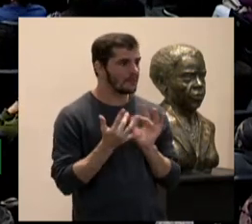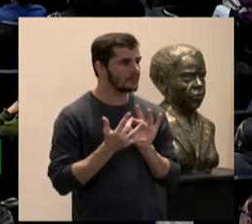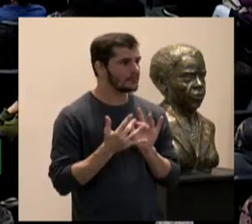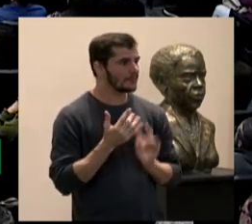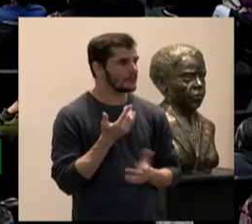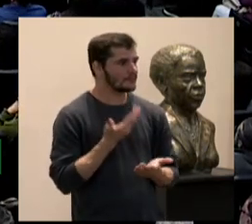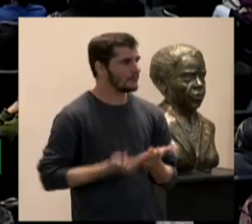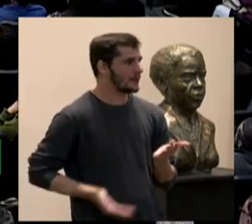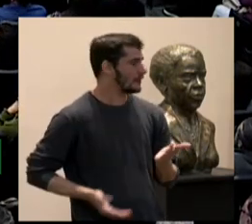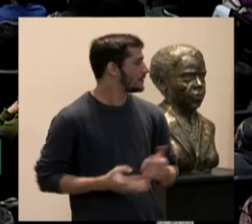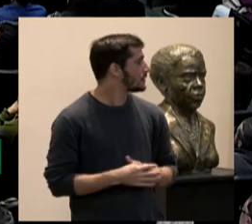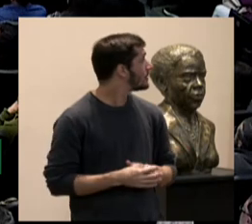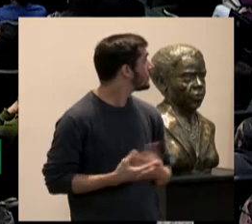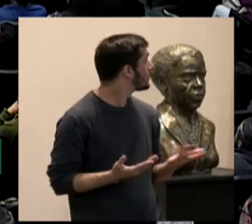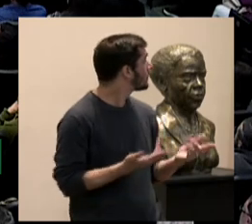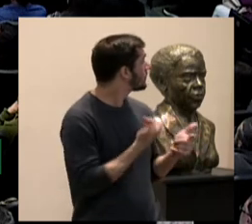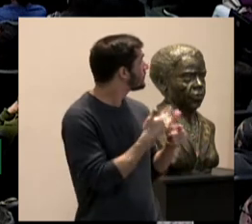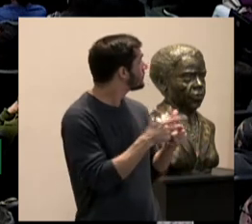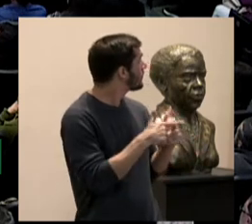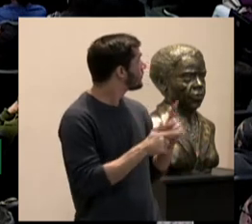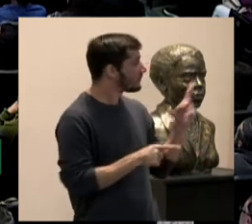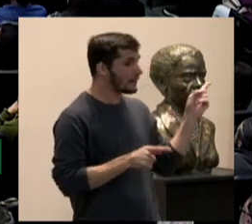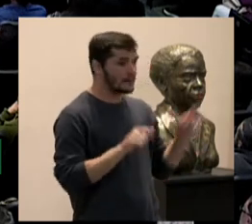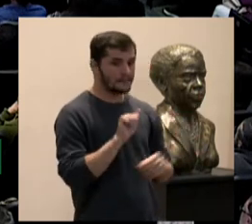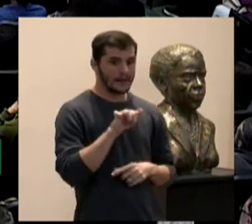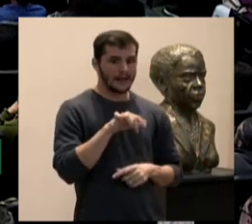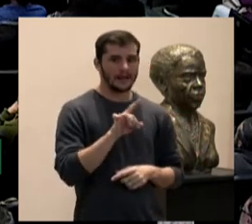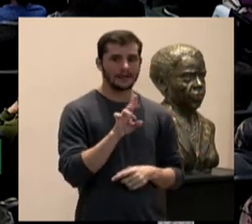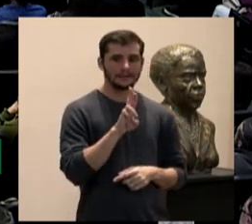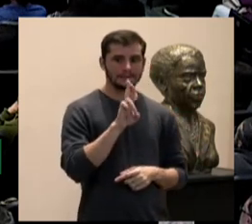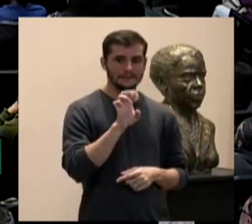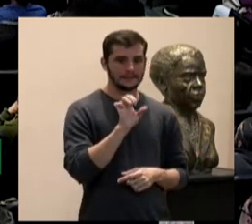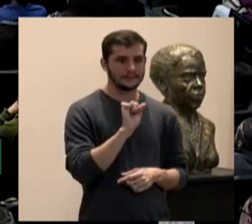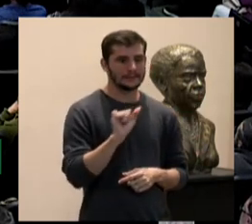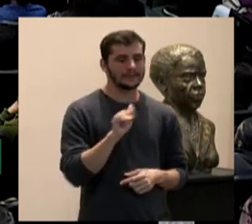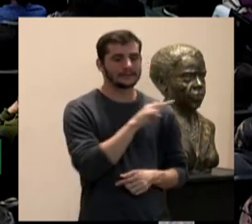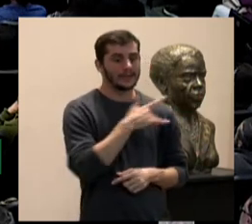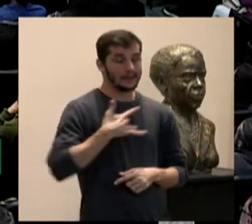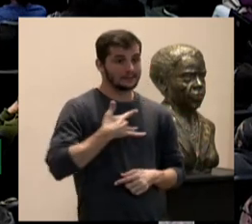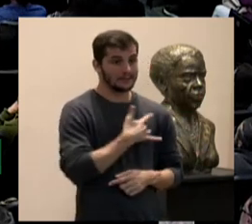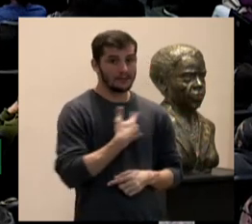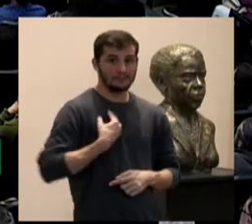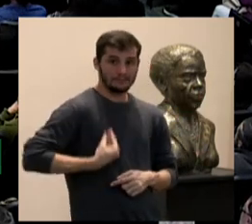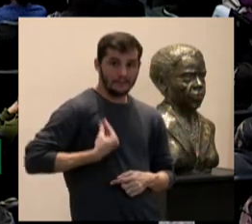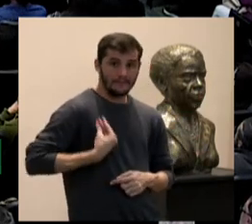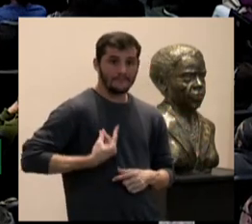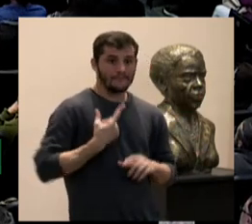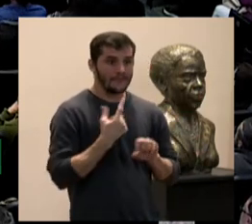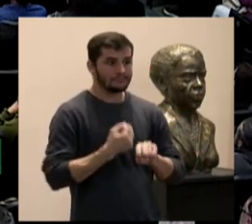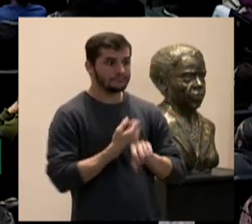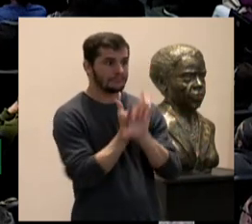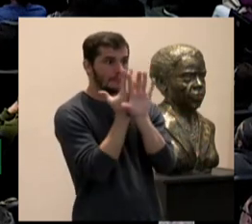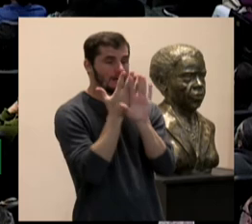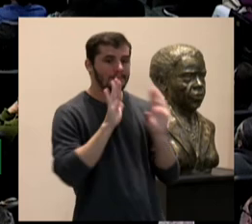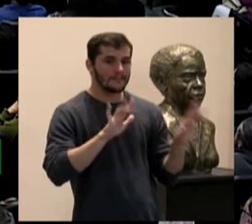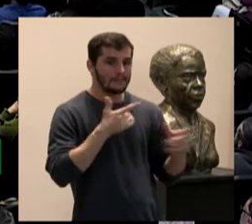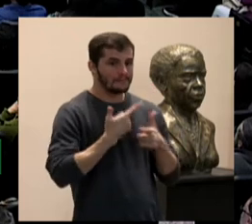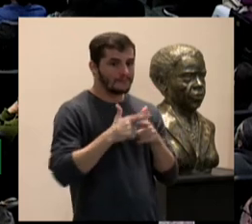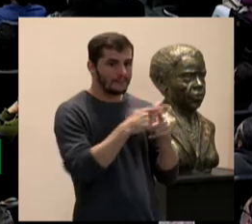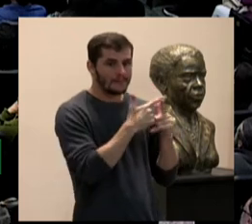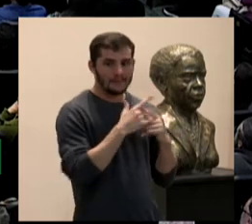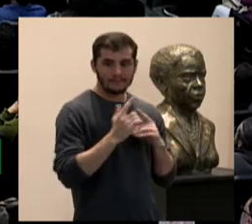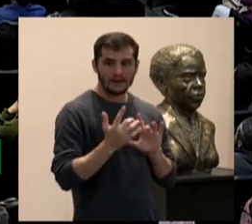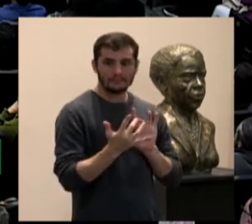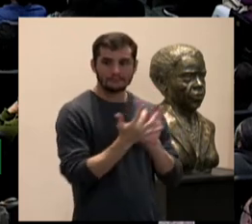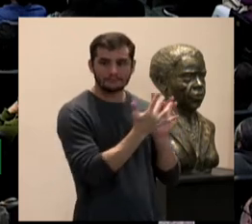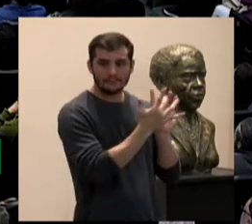A gente está com um probleminha com a professora Andresa, por uma questão de saúde, faria participação online, mas teve algum probleminha na conexão. Então, a gente